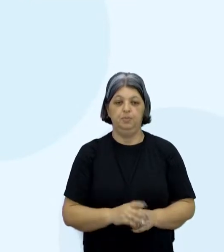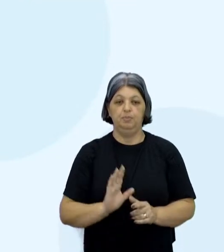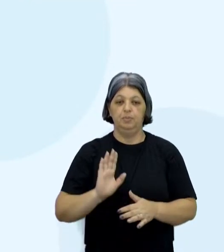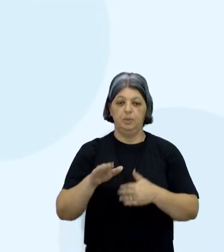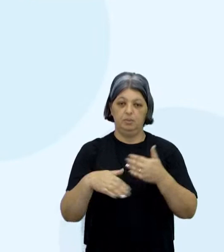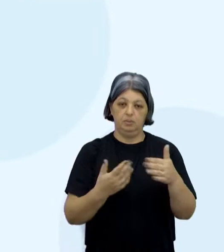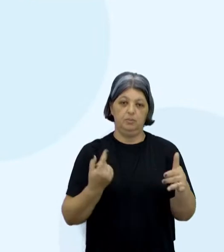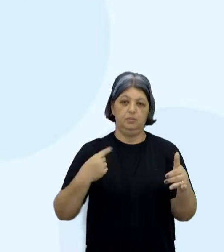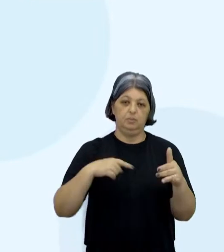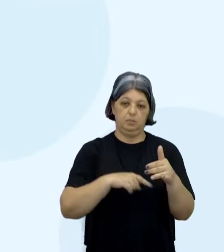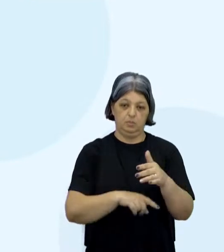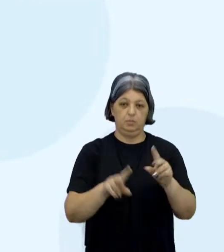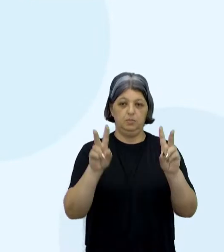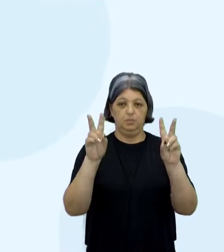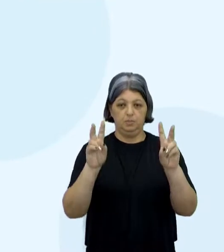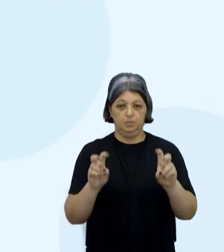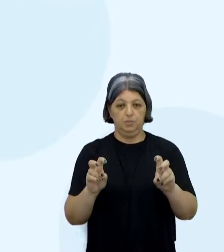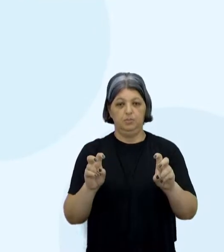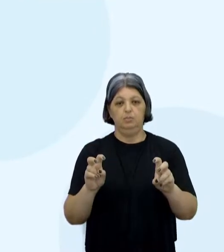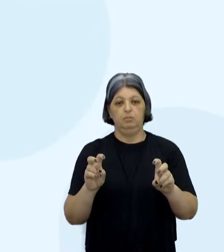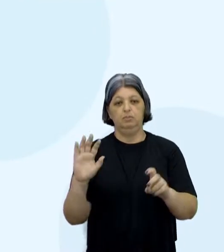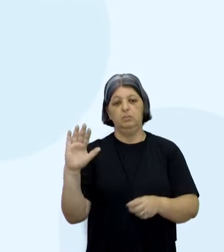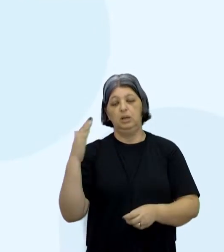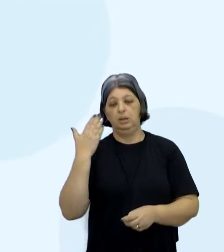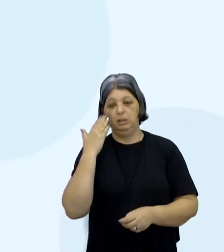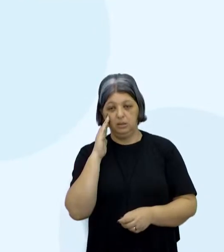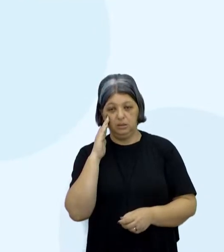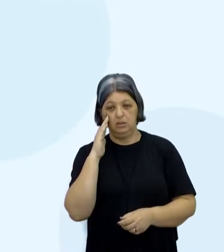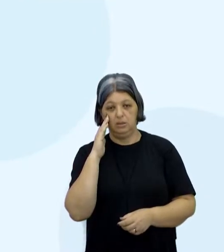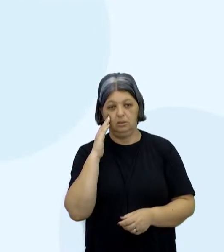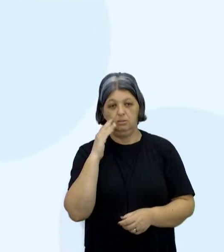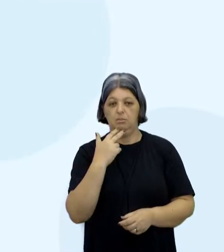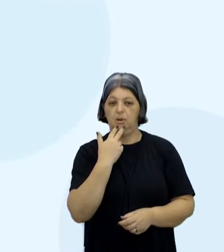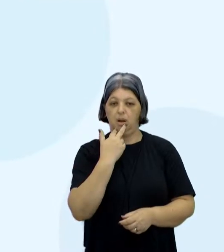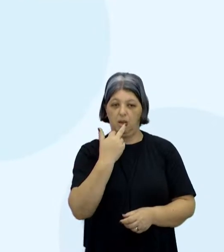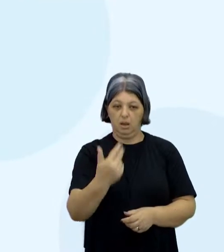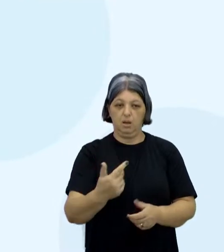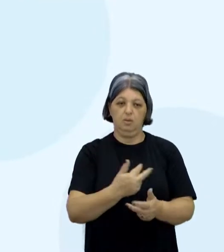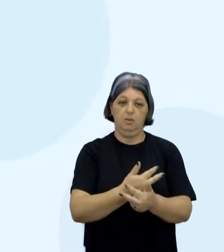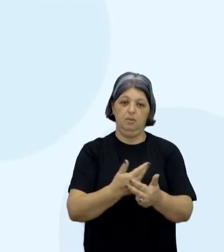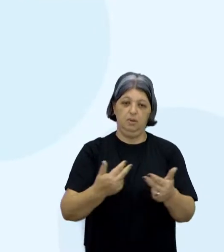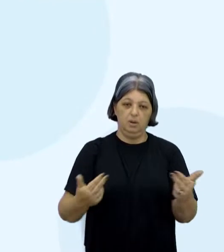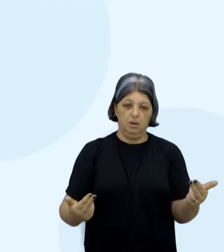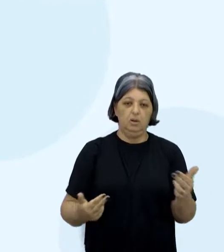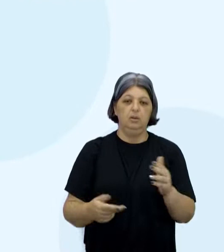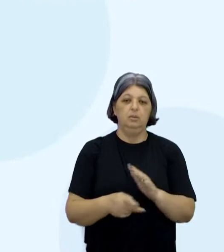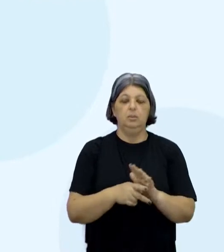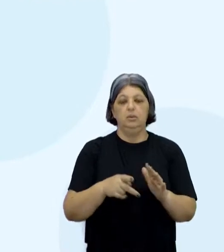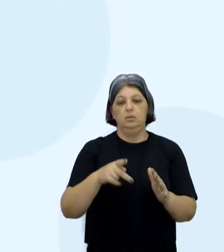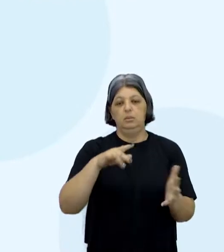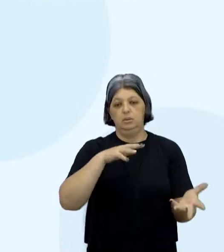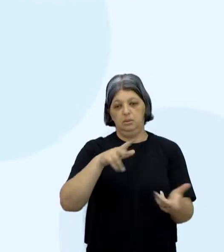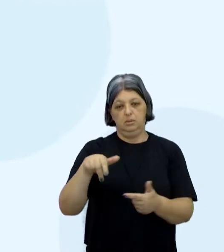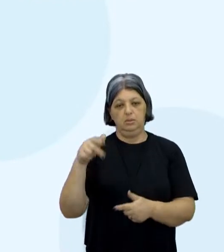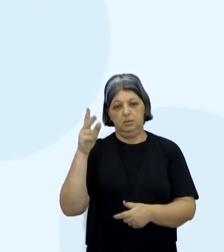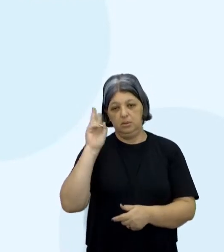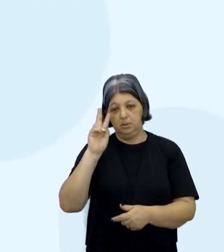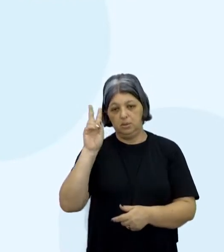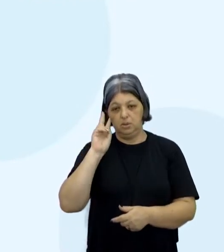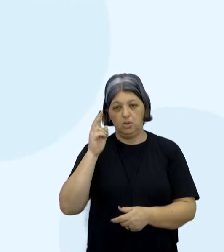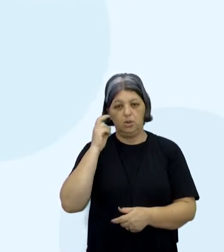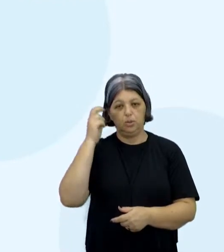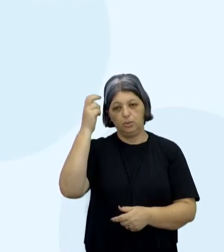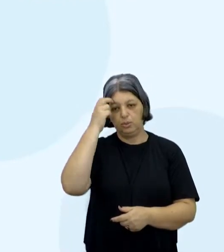desenvolver o aprofundamento sobre a compreensão das línguas como fenômeno geopolítico, histórico, cultural,